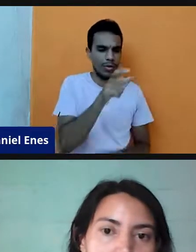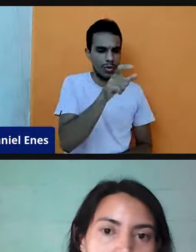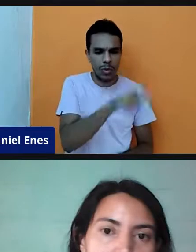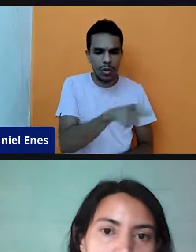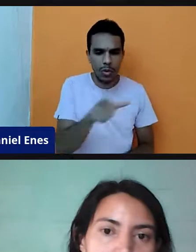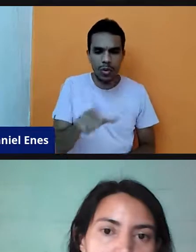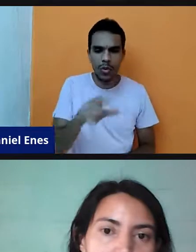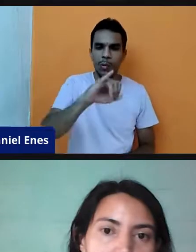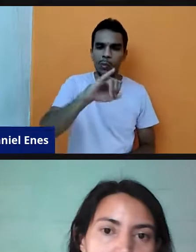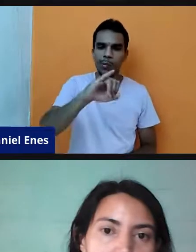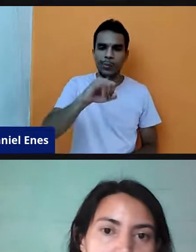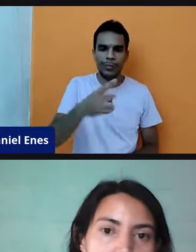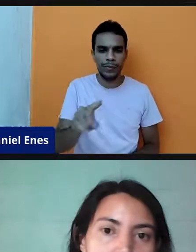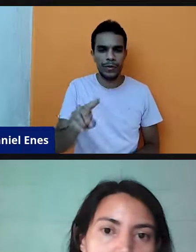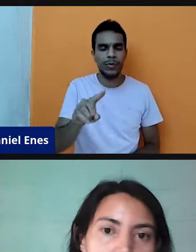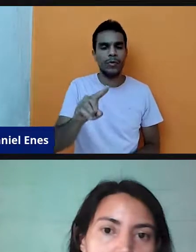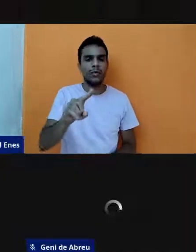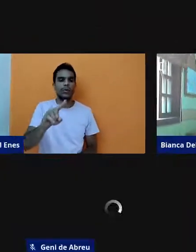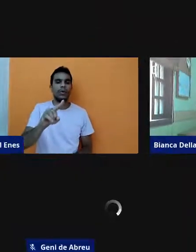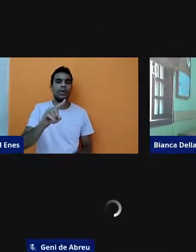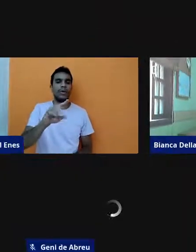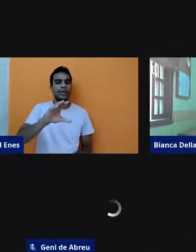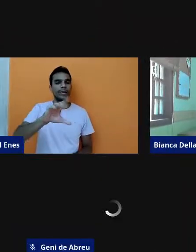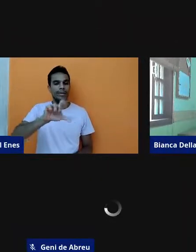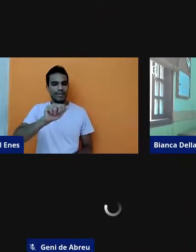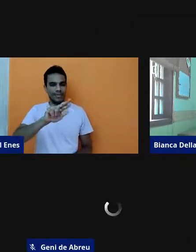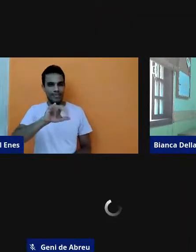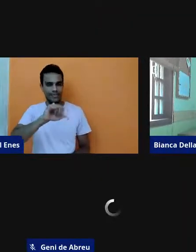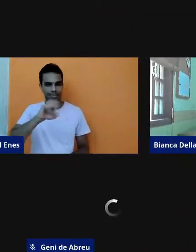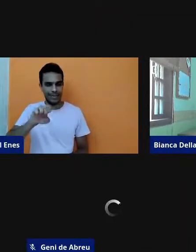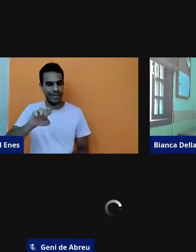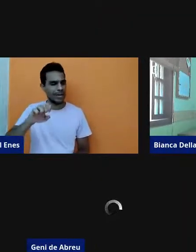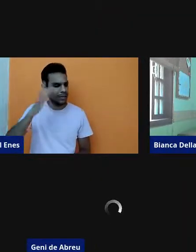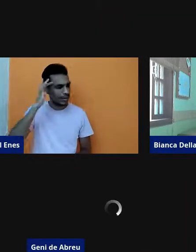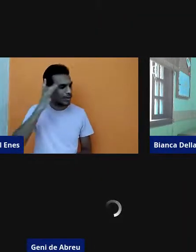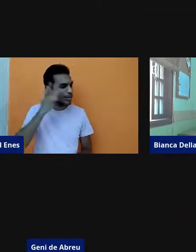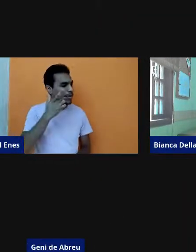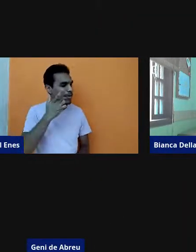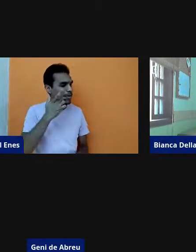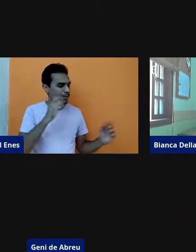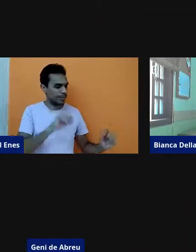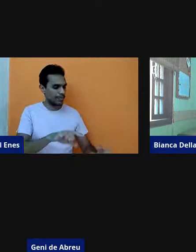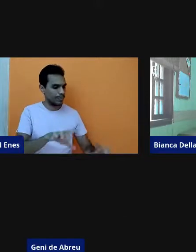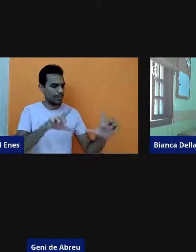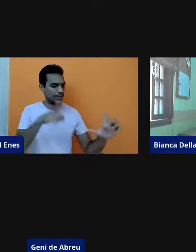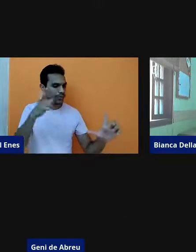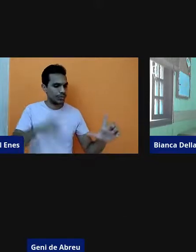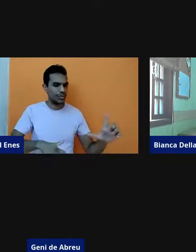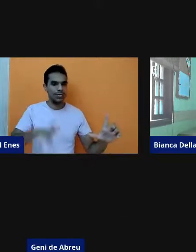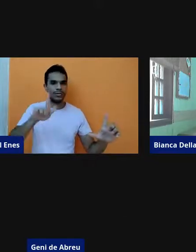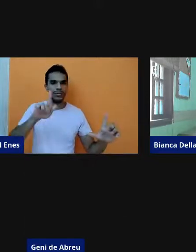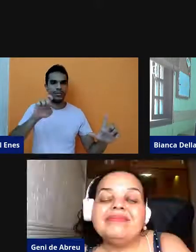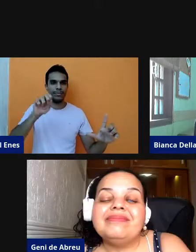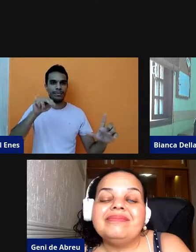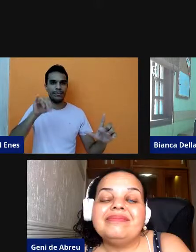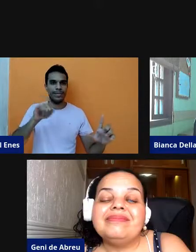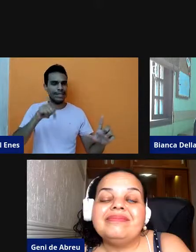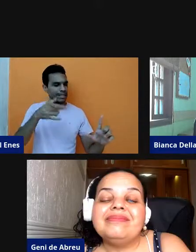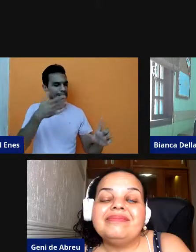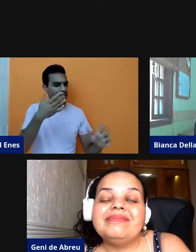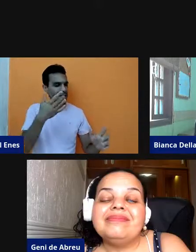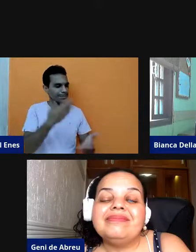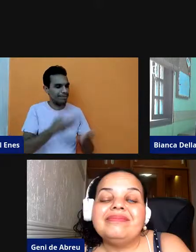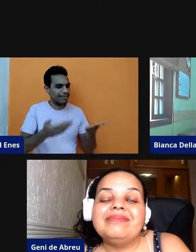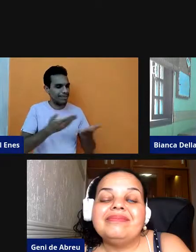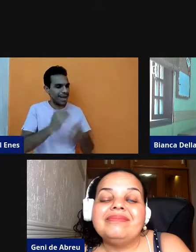também, e eu acho que é isso, vou botar a Geni aqui de volta para ver se a gente consegue que ela fale um pouquinho, que está caindo bastante hoje,